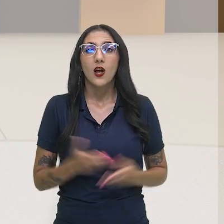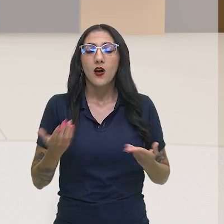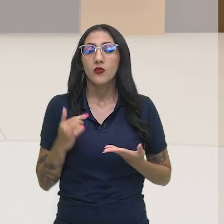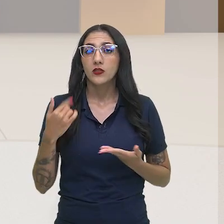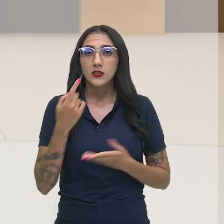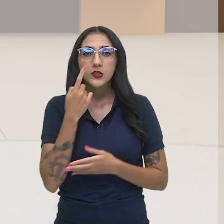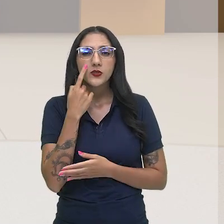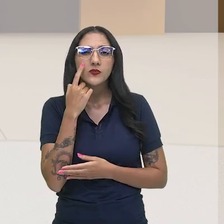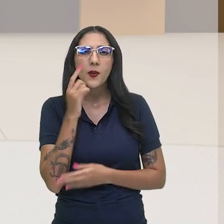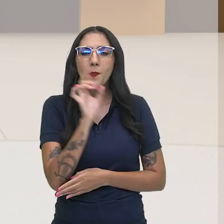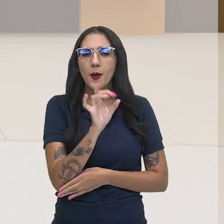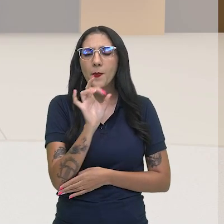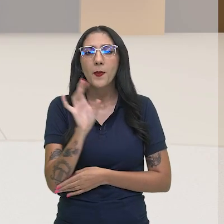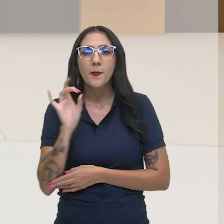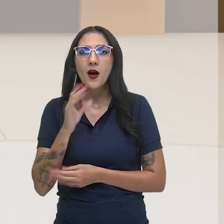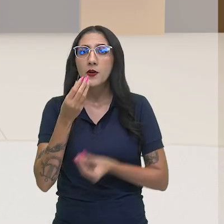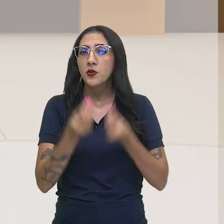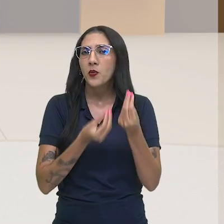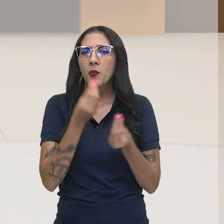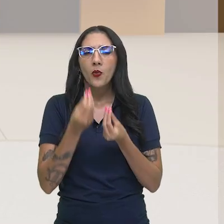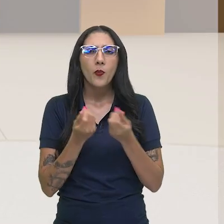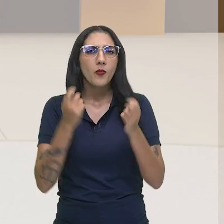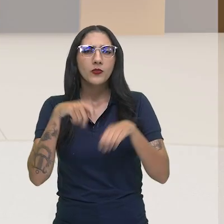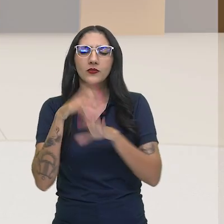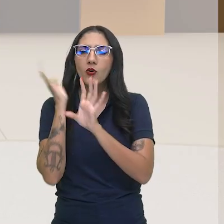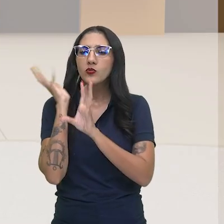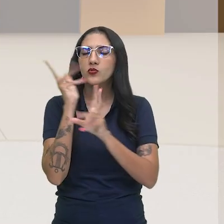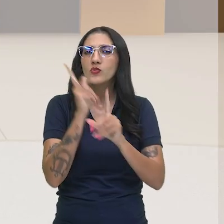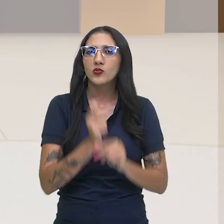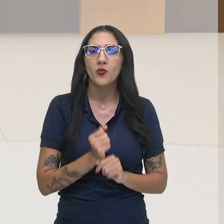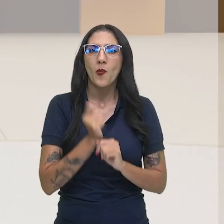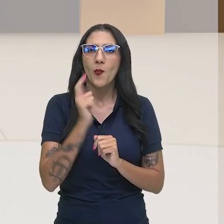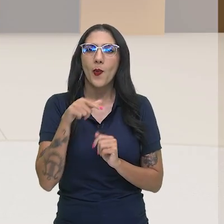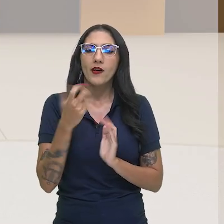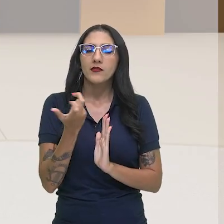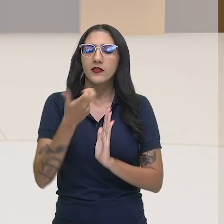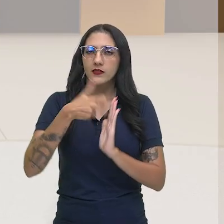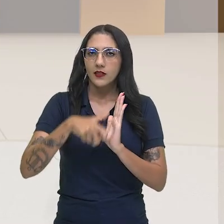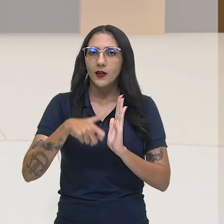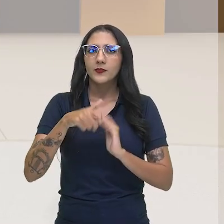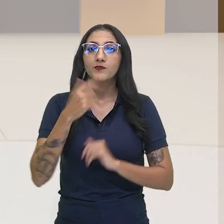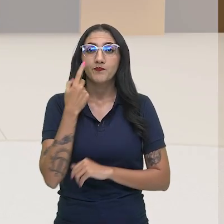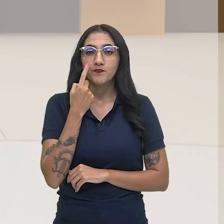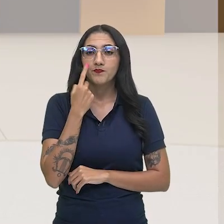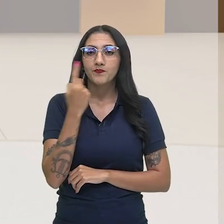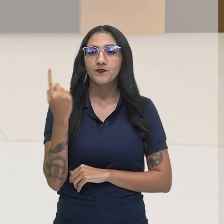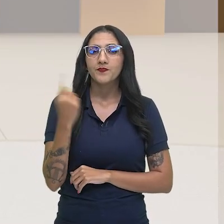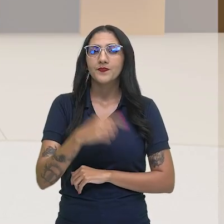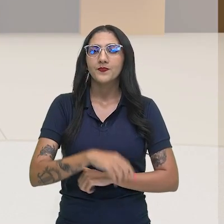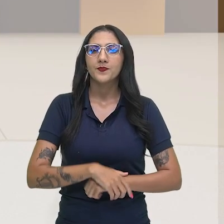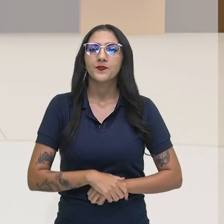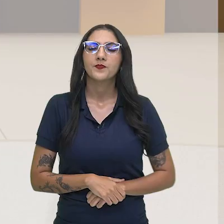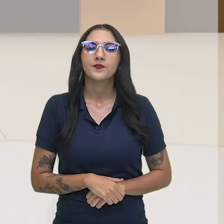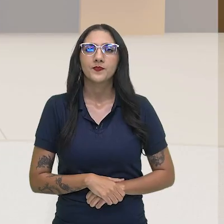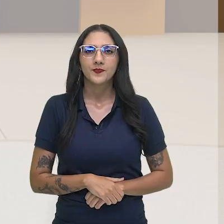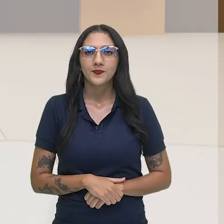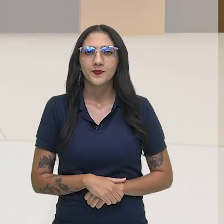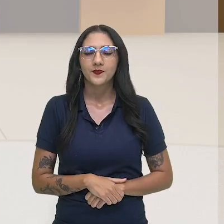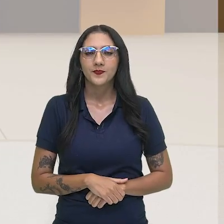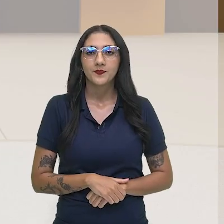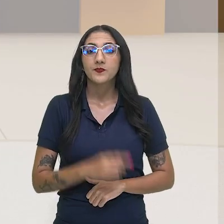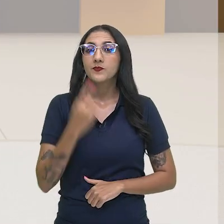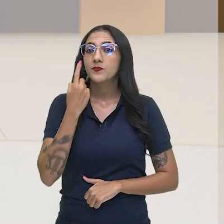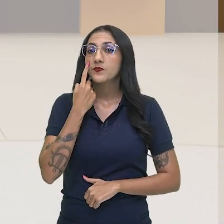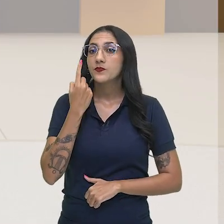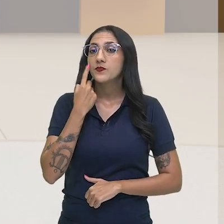dos elementos e como que a gente faz para calcular a taxa de variação de uma função. Vamos ver aqui qual é a fórmula? Olha só,